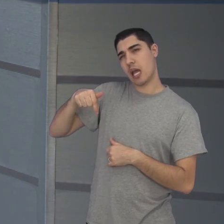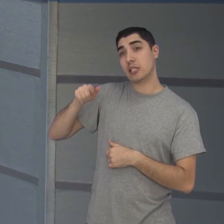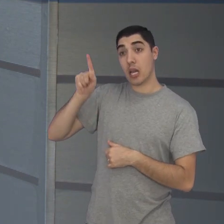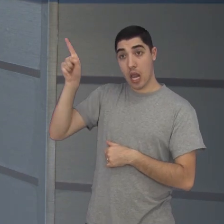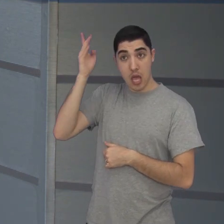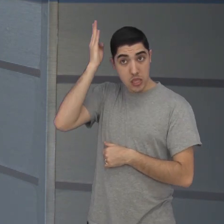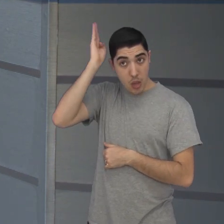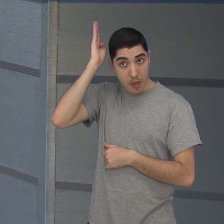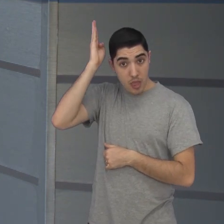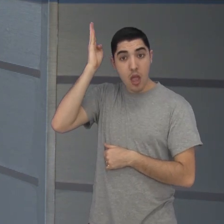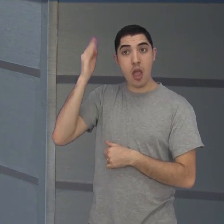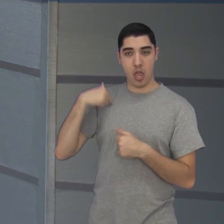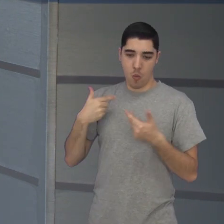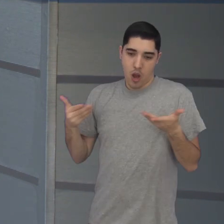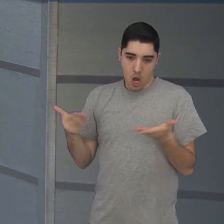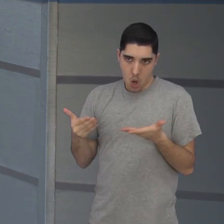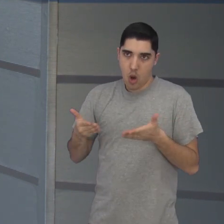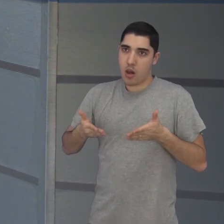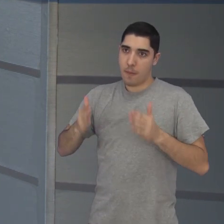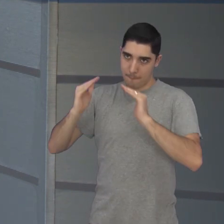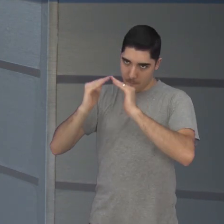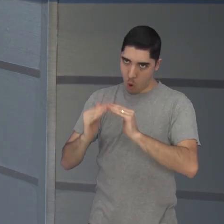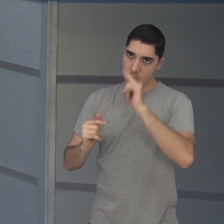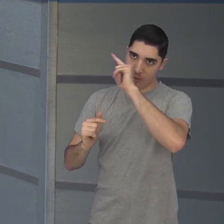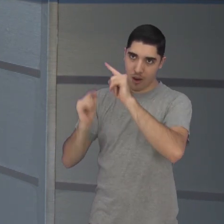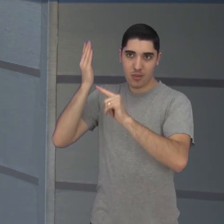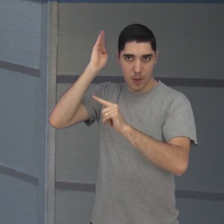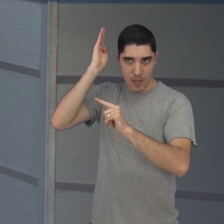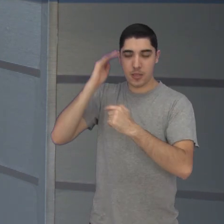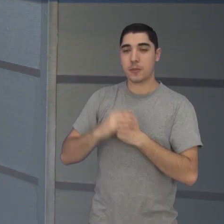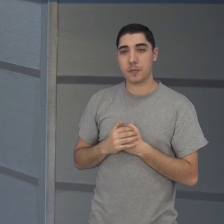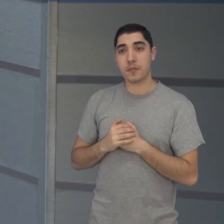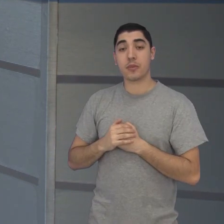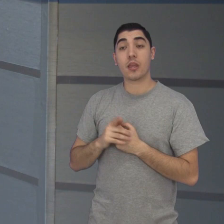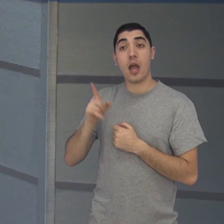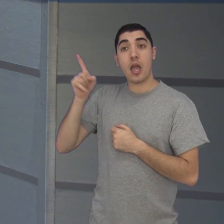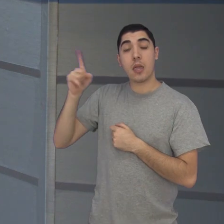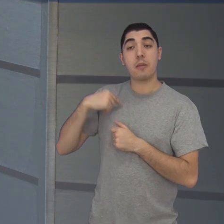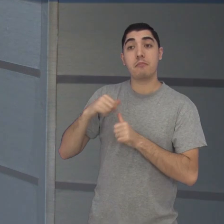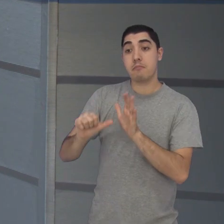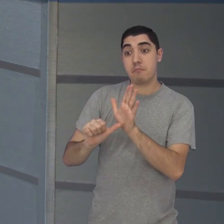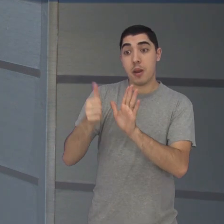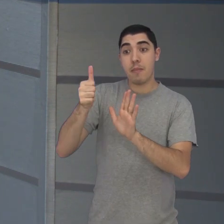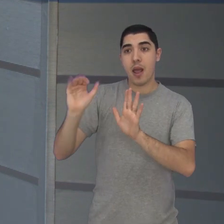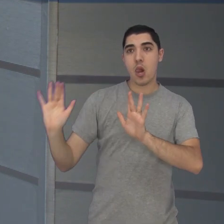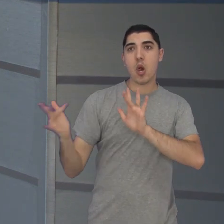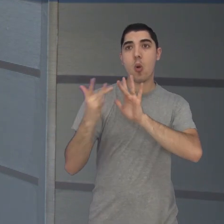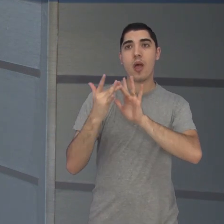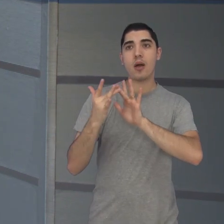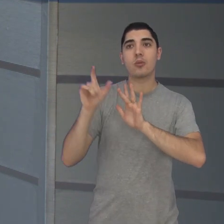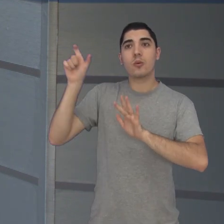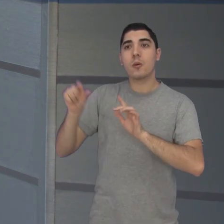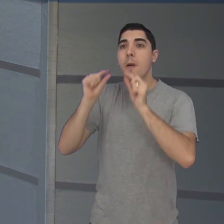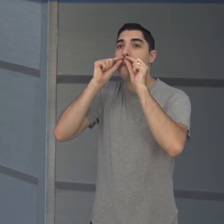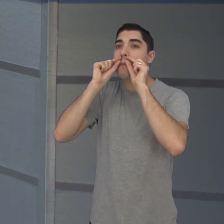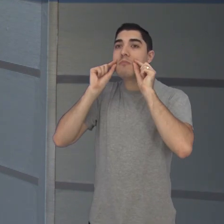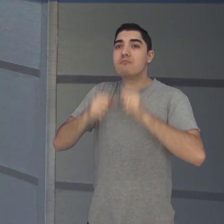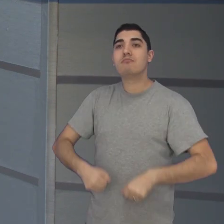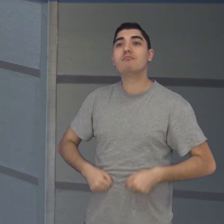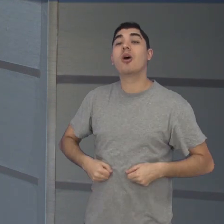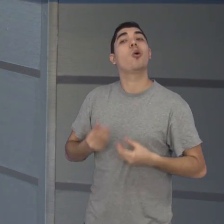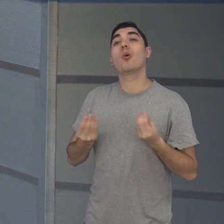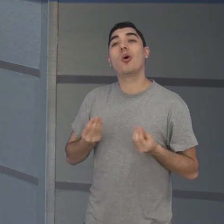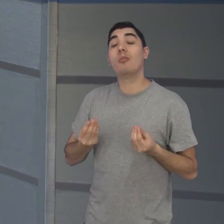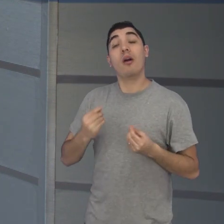na cidade de Taubaté, onde eu resido hoje, e tive meu primeiro contato com o Mazzaropi.